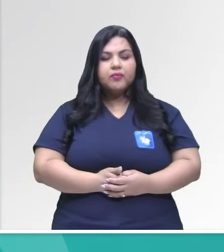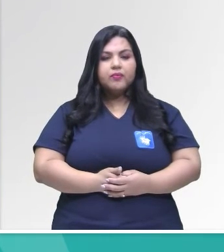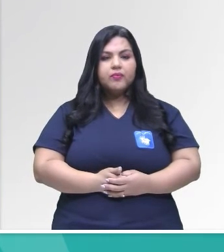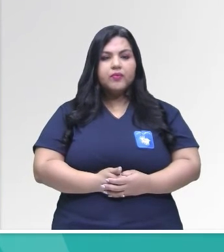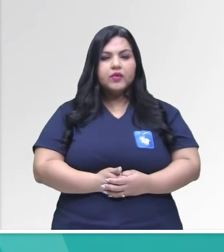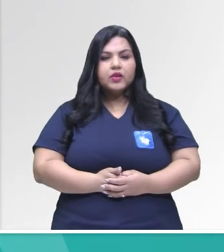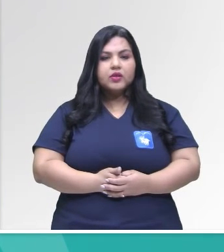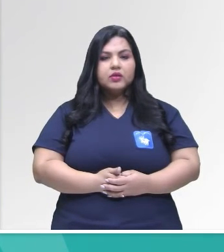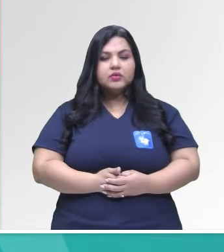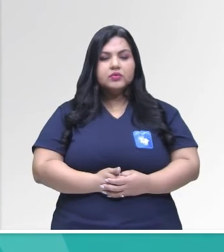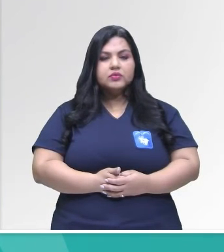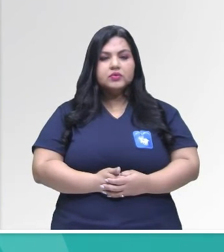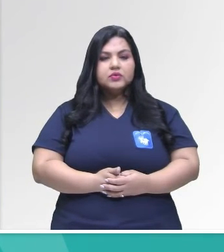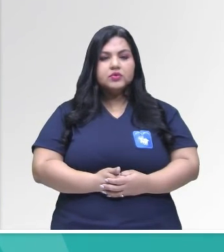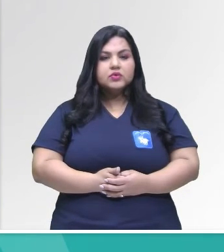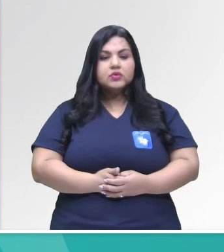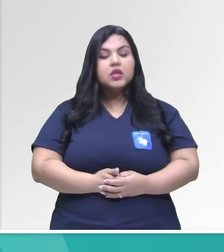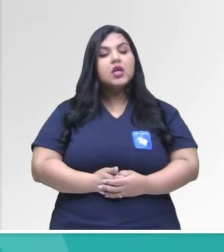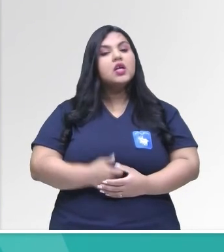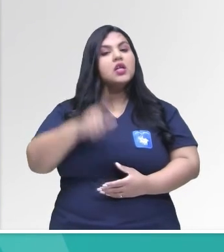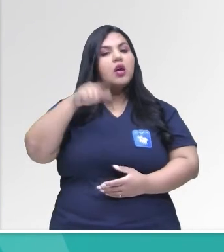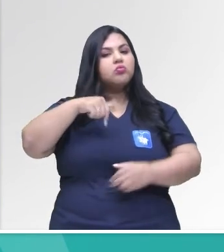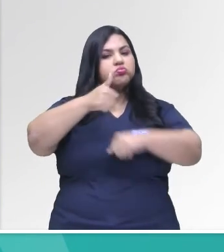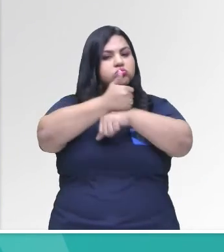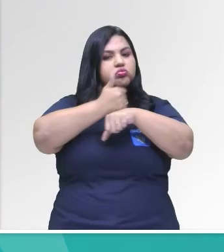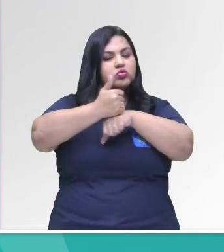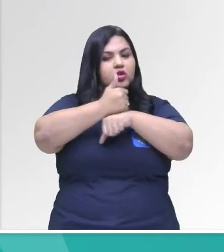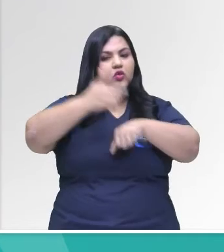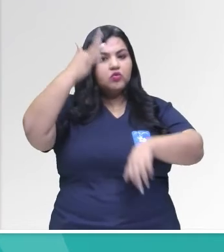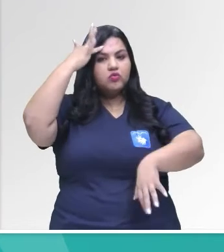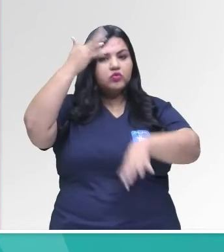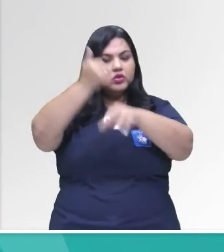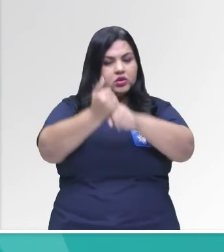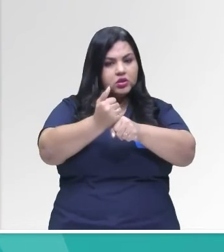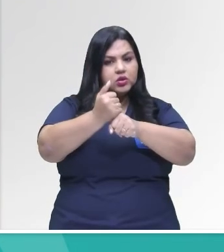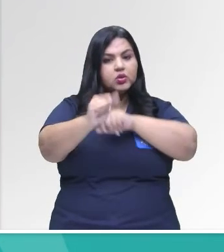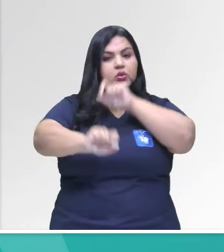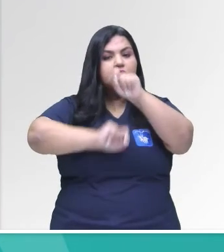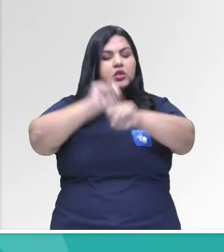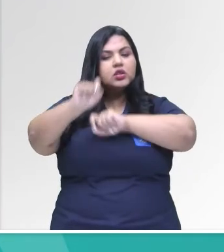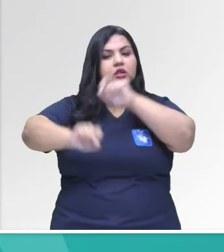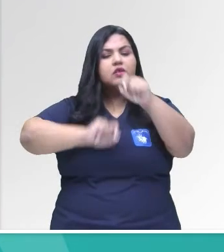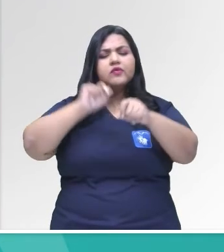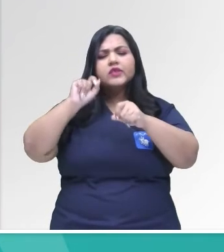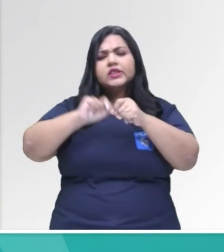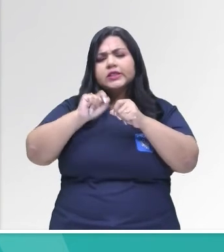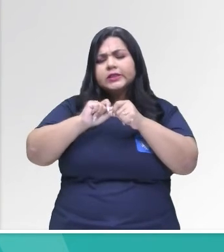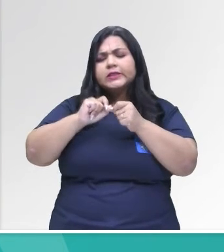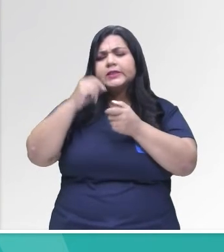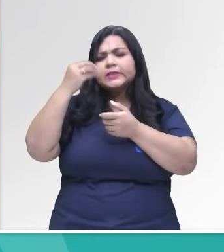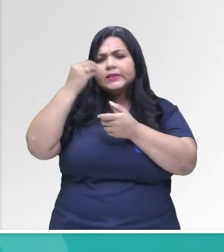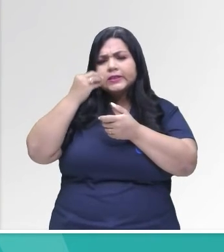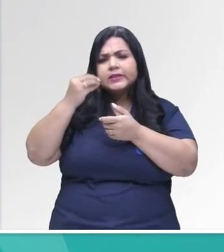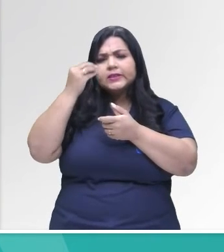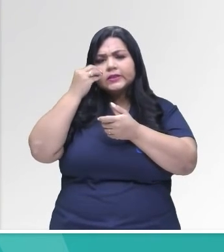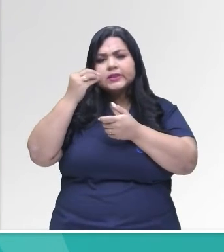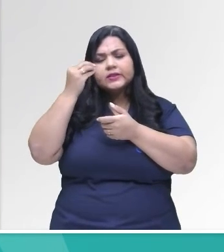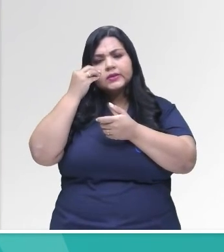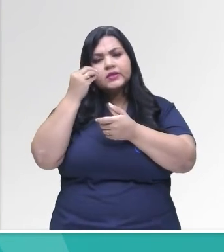E vejam que ele é um físico. O que ele estava tentando fazer? Aqui o que